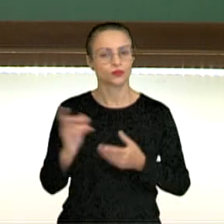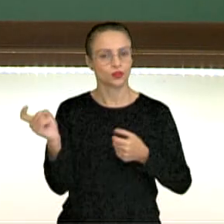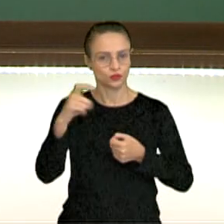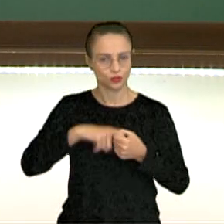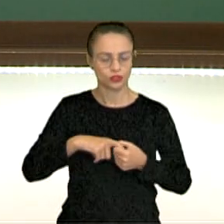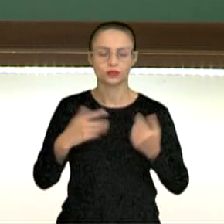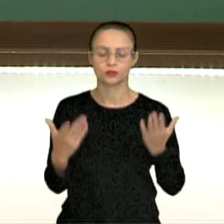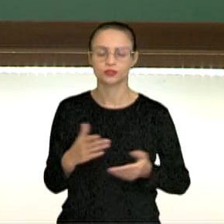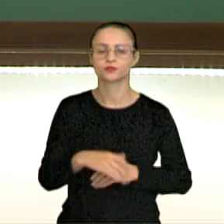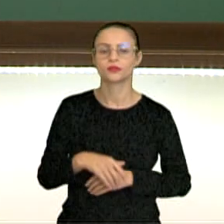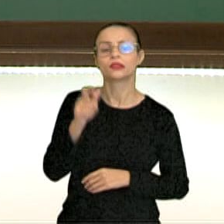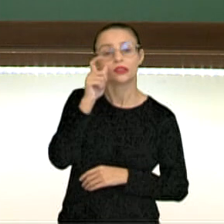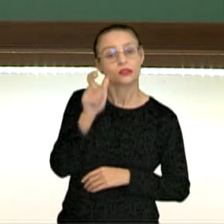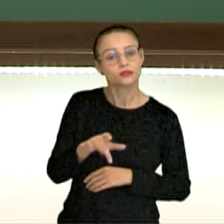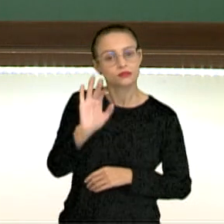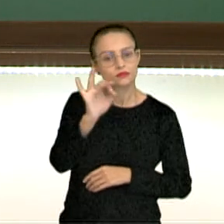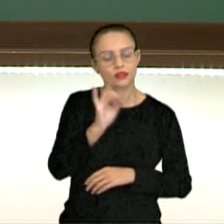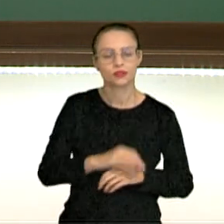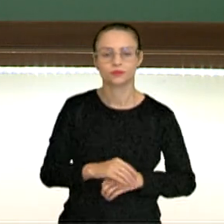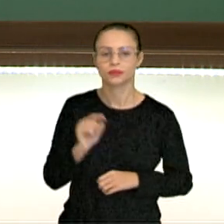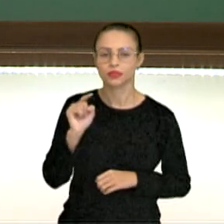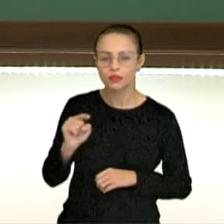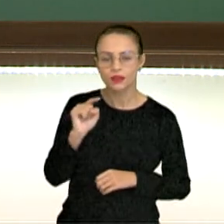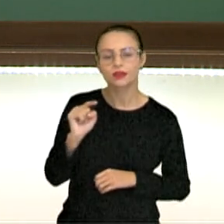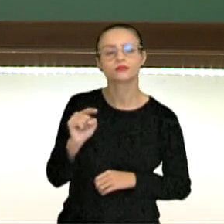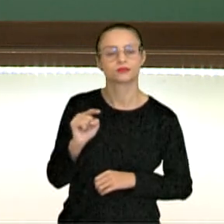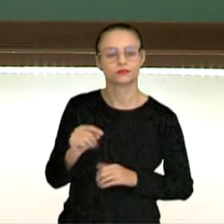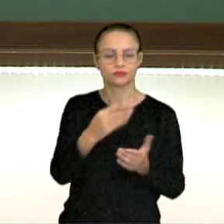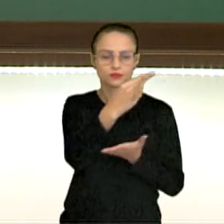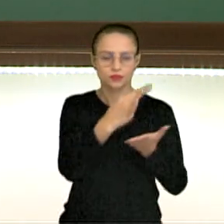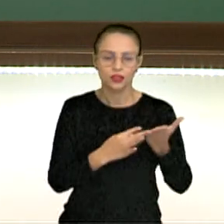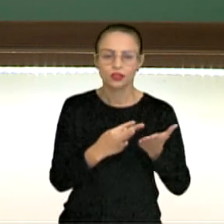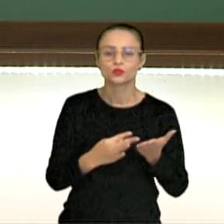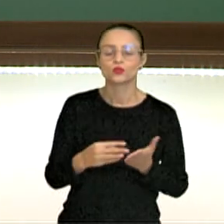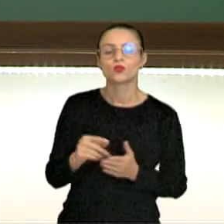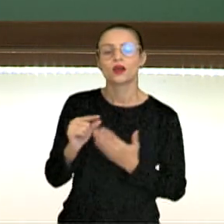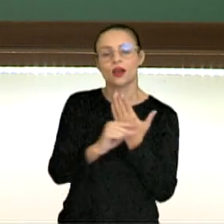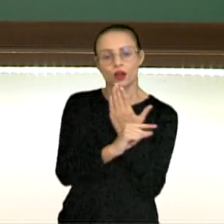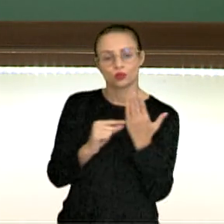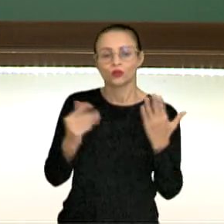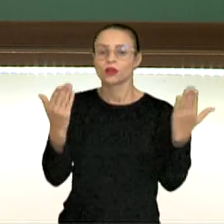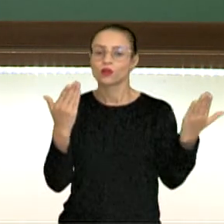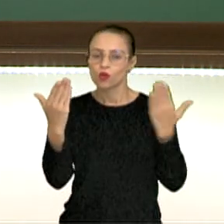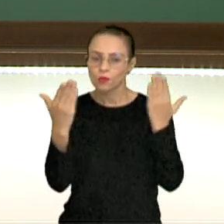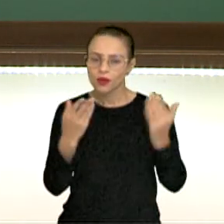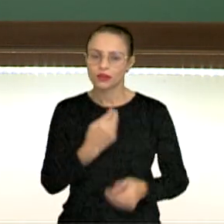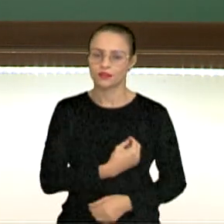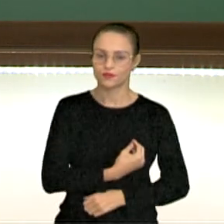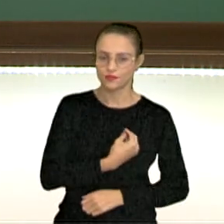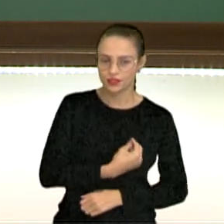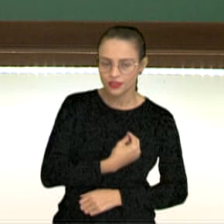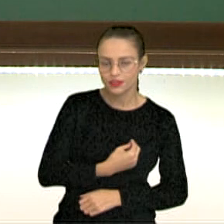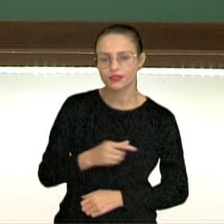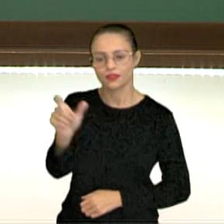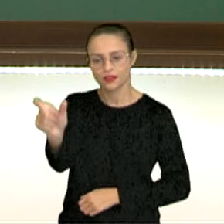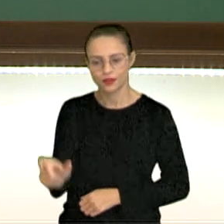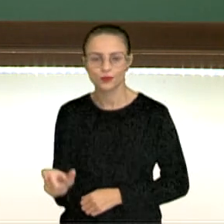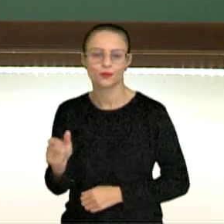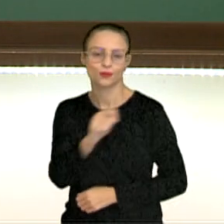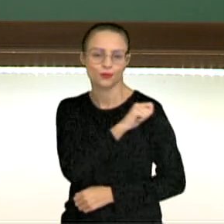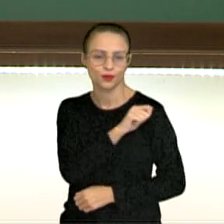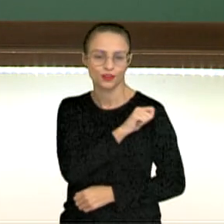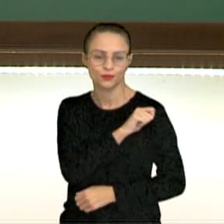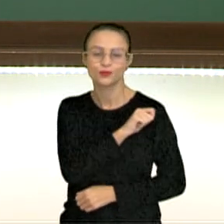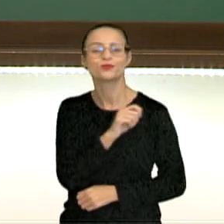Voltamos. Interessante, né? Neste trecho, a autora compara realmente a vida, o estudante, o que ele faz, com